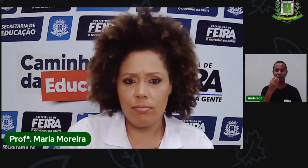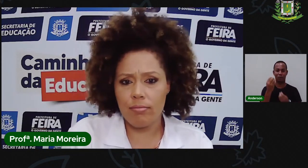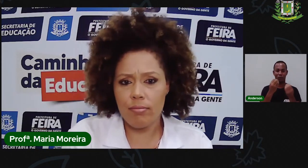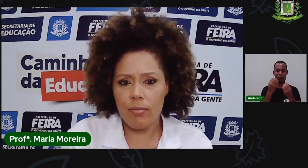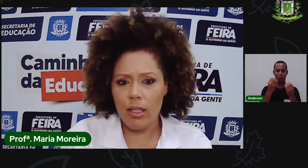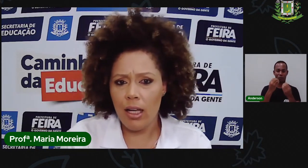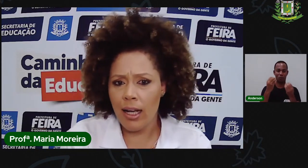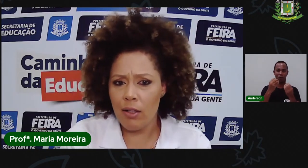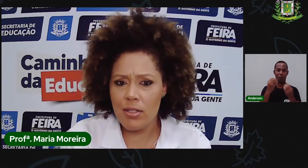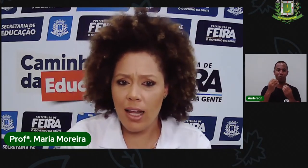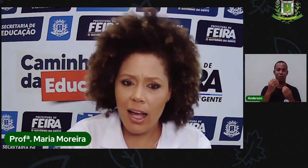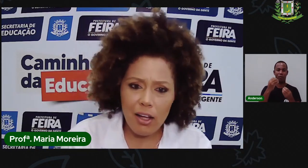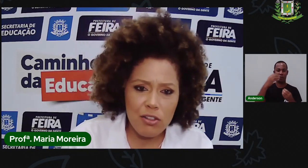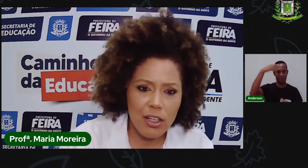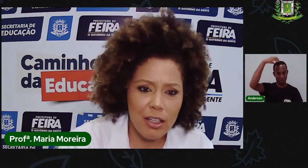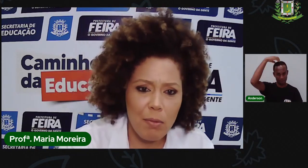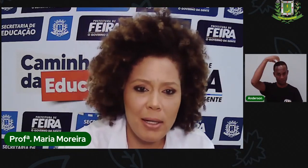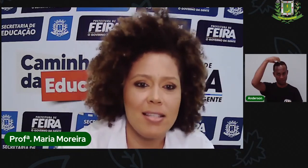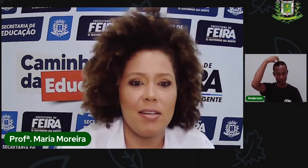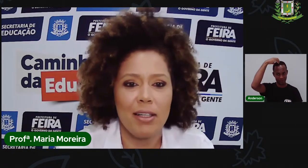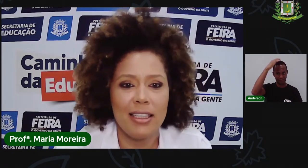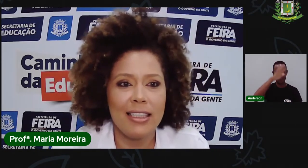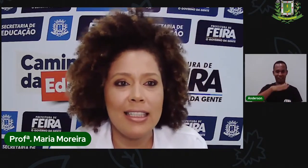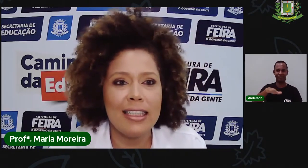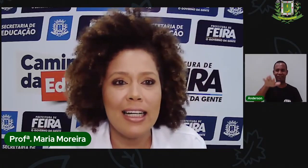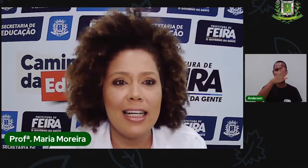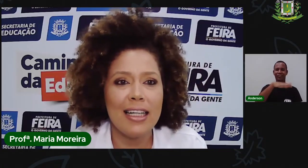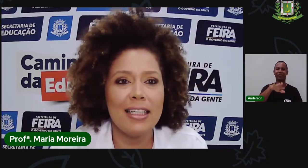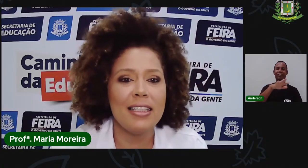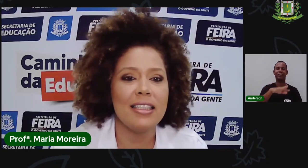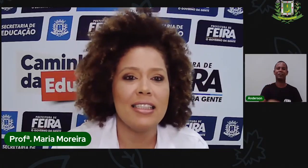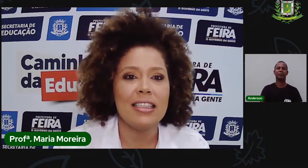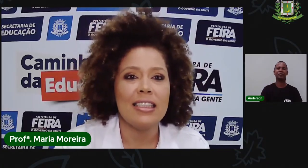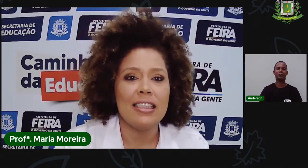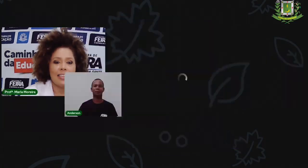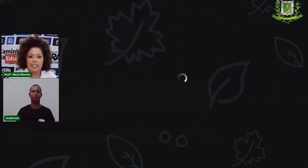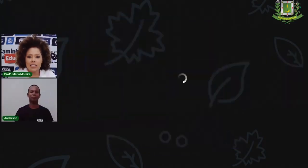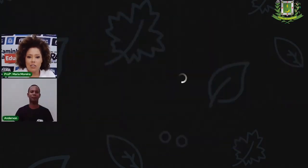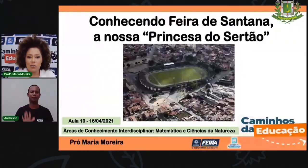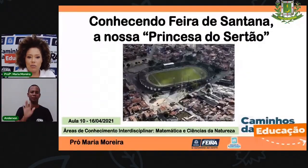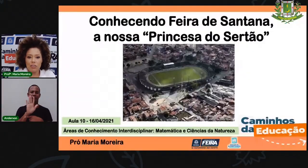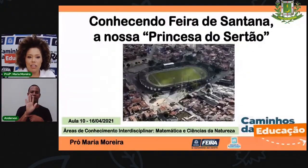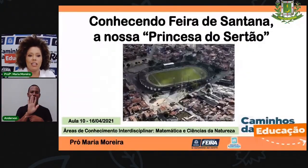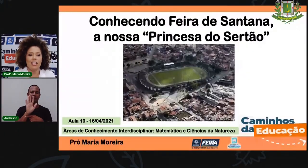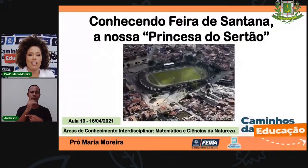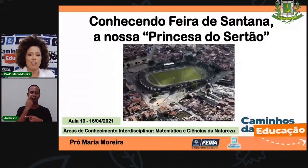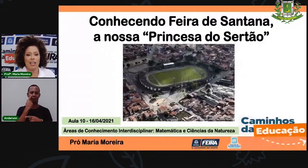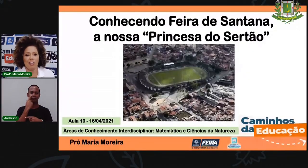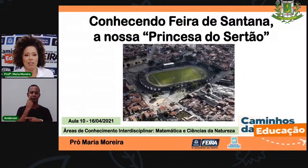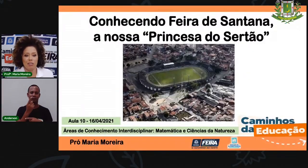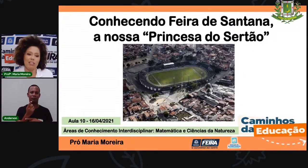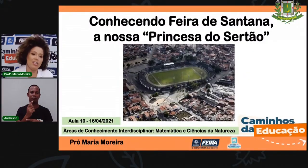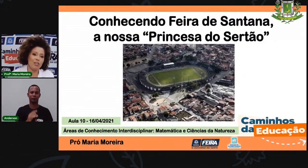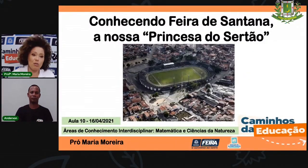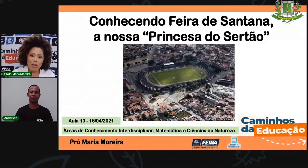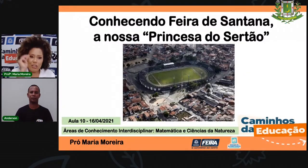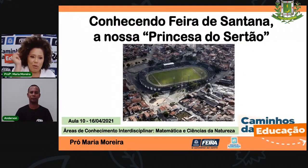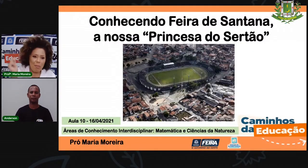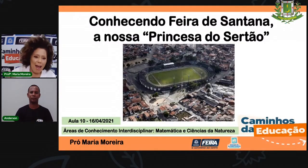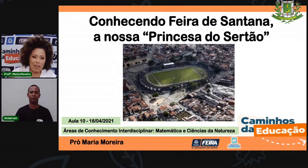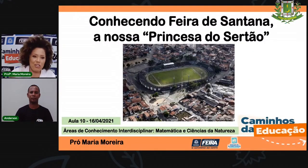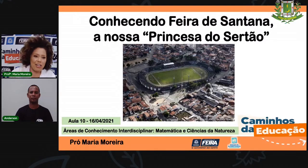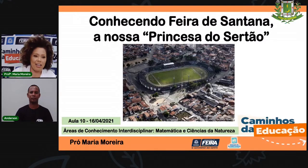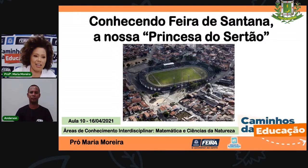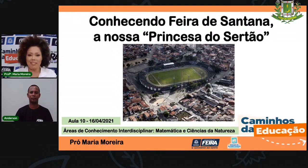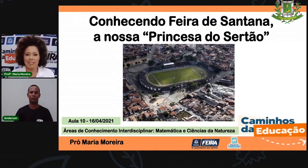Sertão. Cadê o slide que não apareceu ainda? Deixa eu ver. Isso aí, ó, tá vendo? É tudo questão